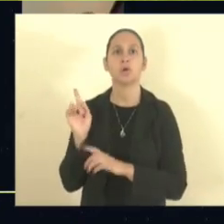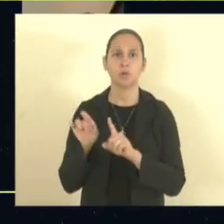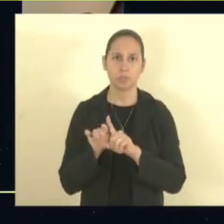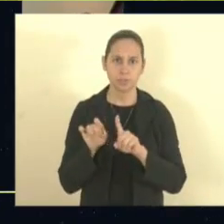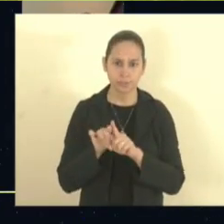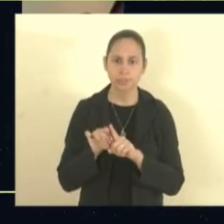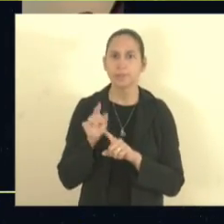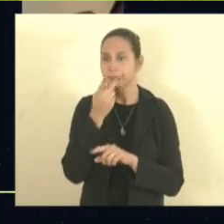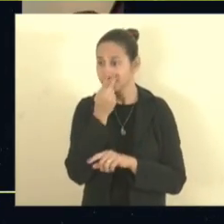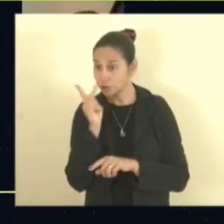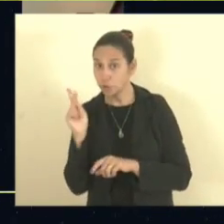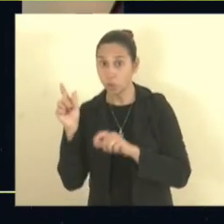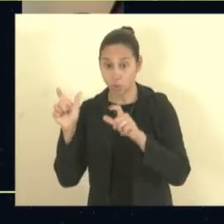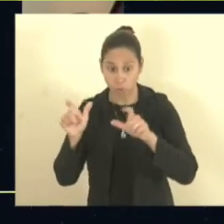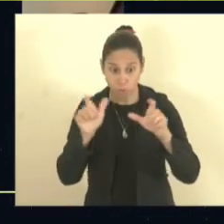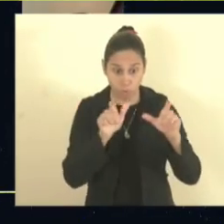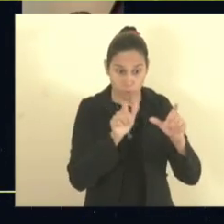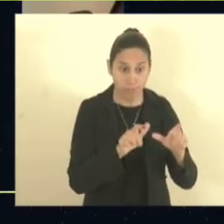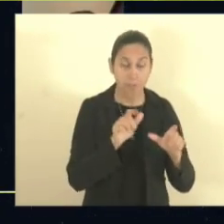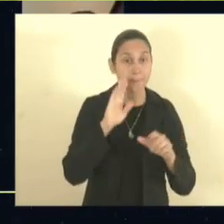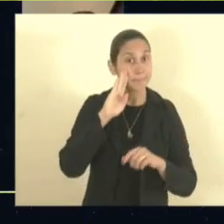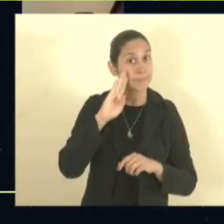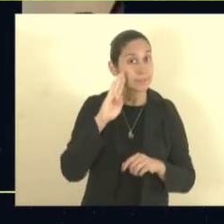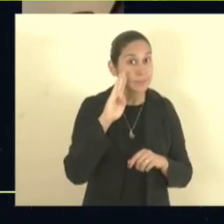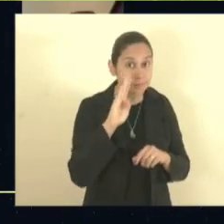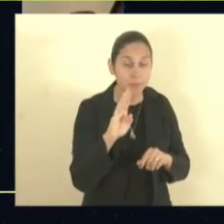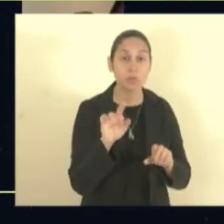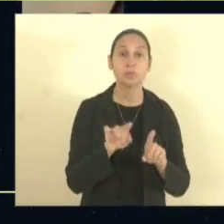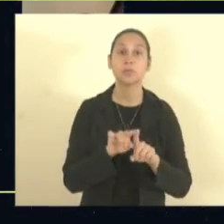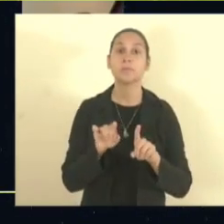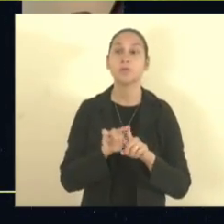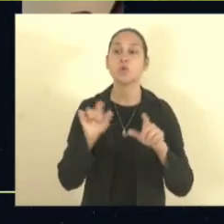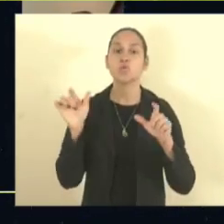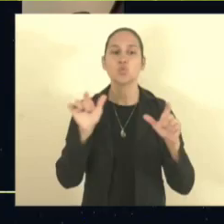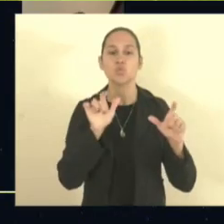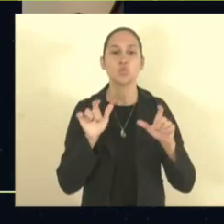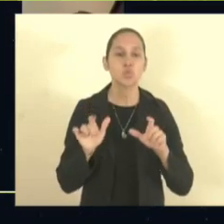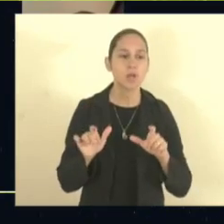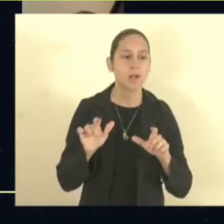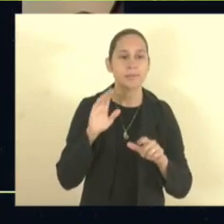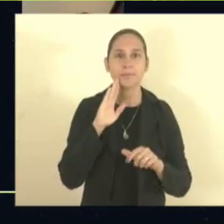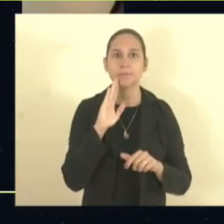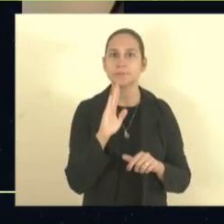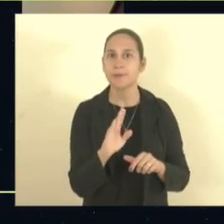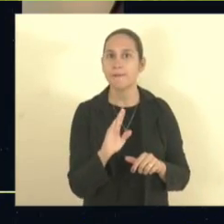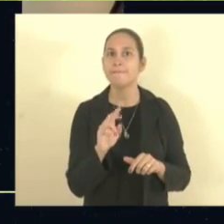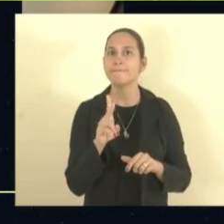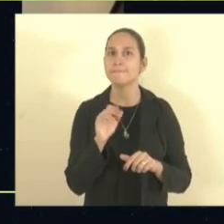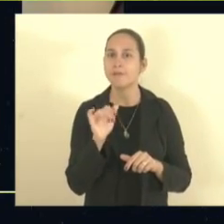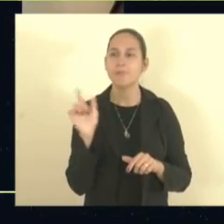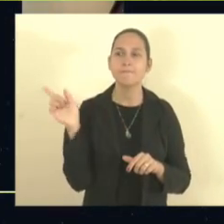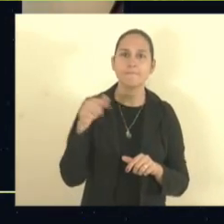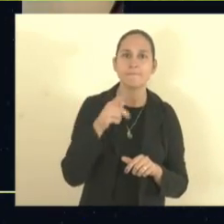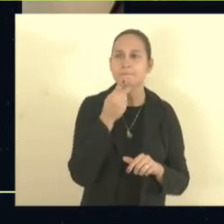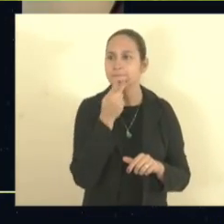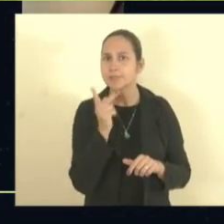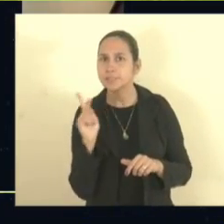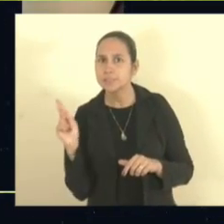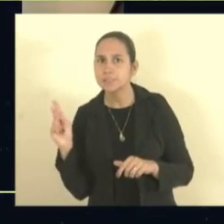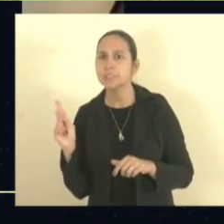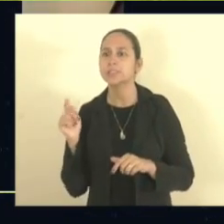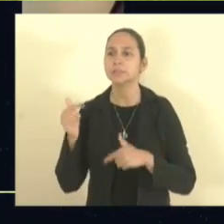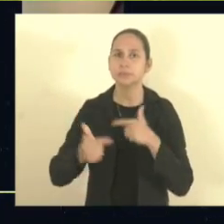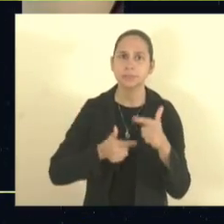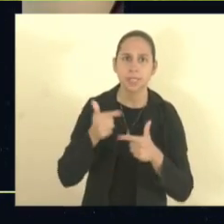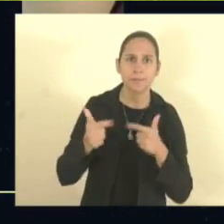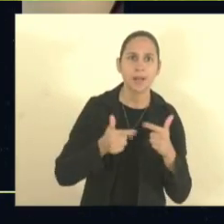esses locais e principalmente onde vai ser os contornos, e por causa dessa visita, desse